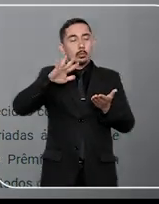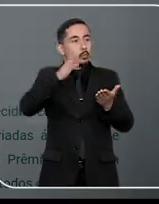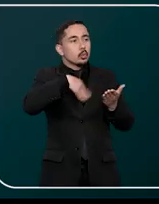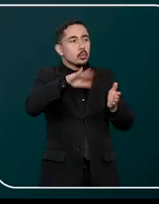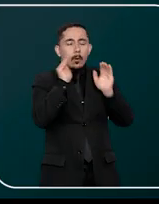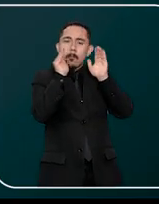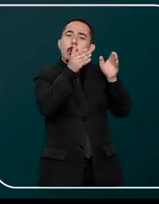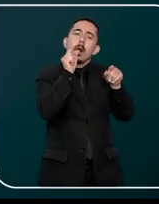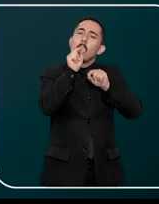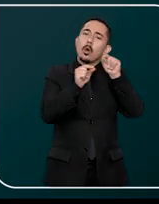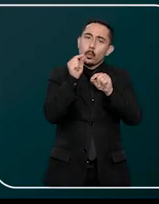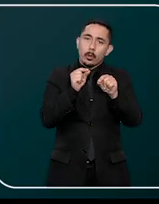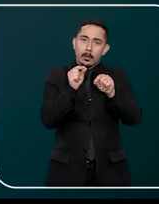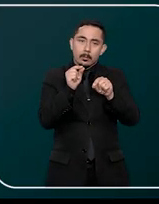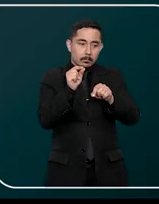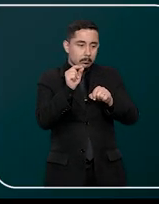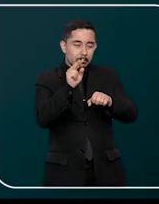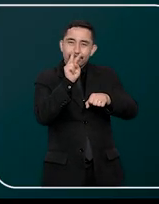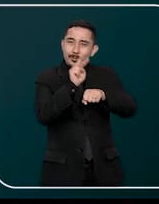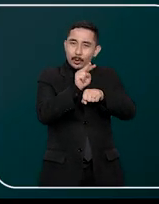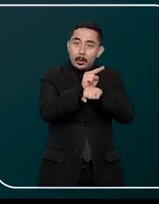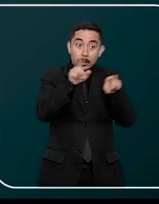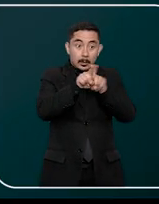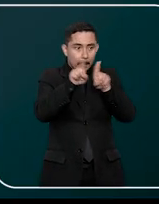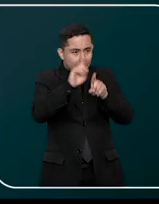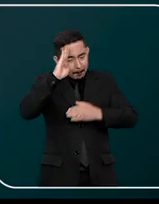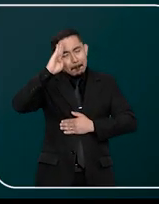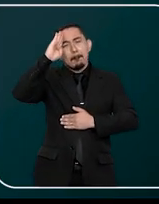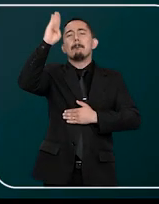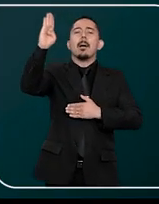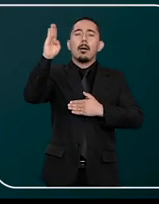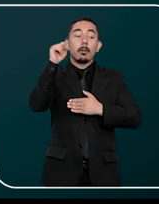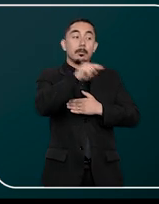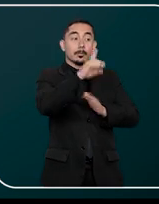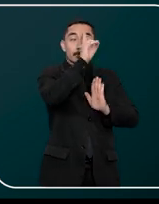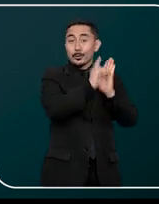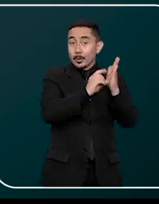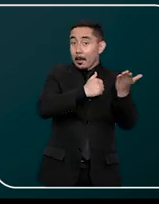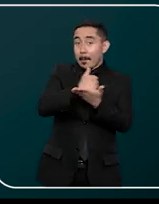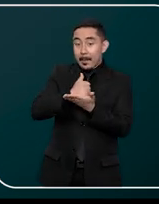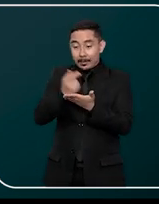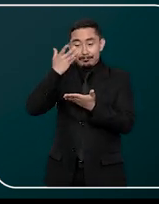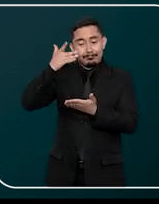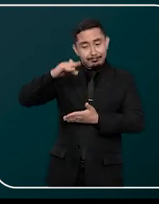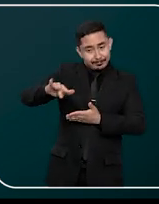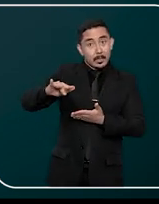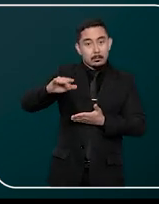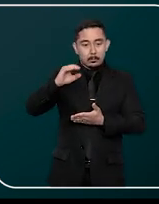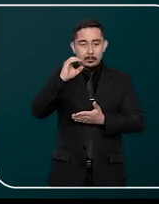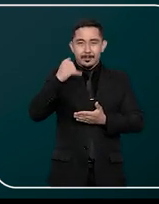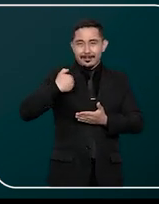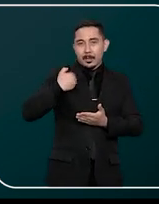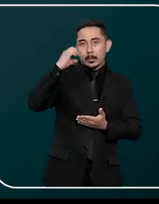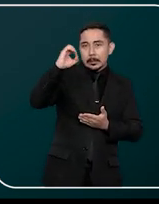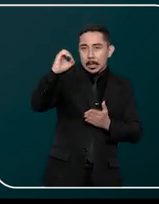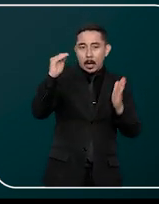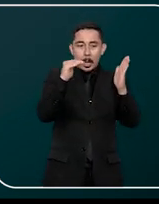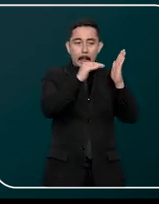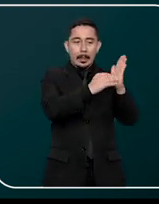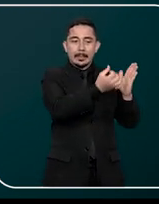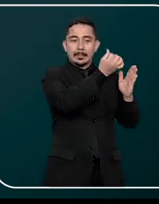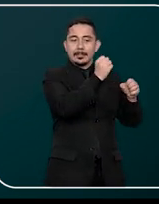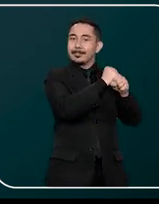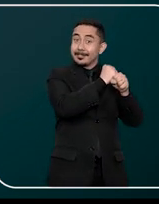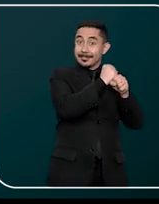com o objetivo de assegurar, com absoluta prioridade, os direitos fundamentais das crianças de 0 a 6